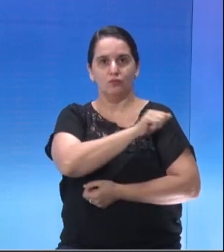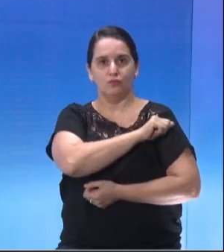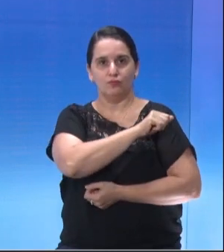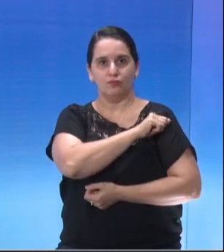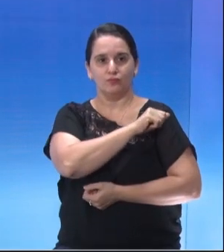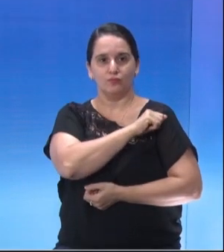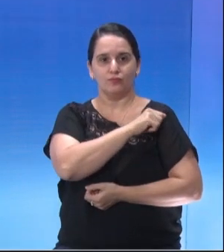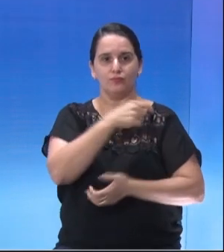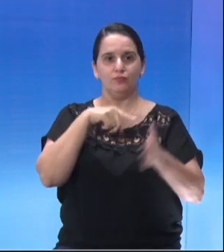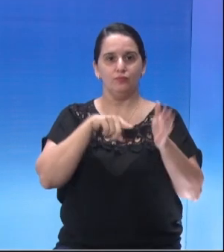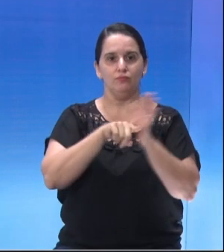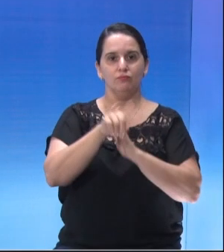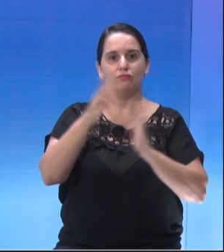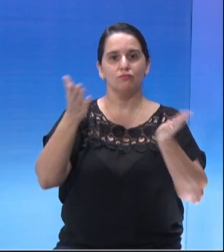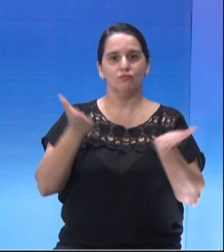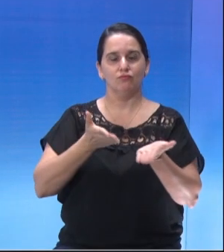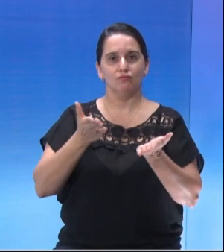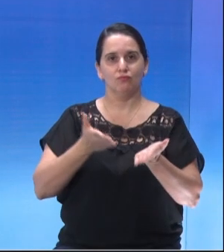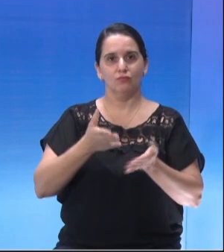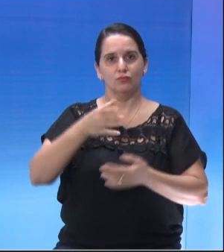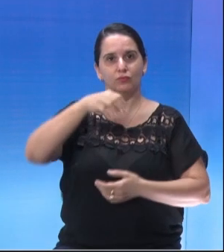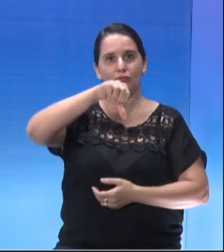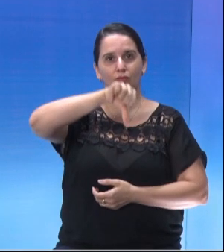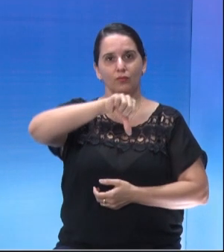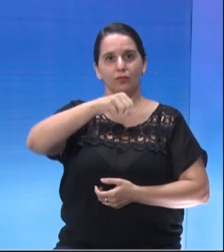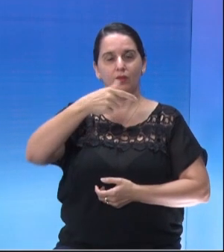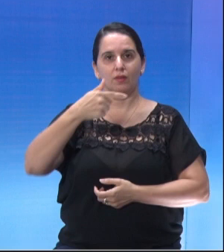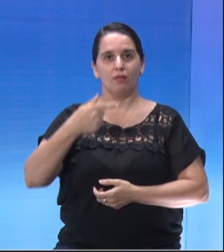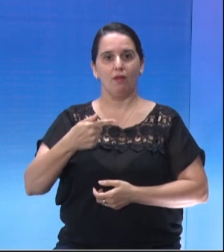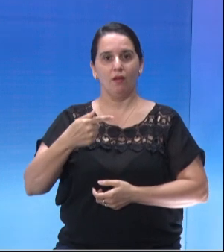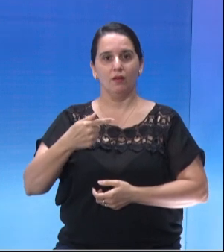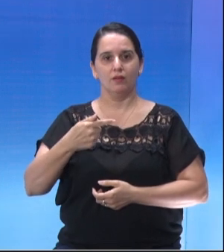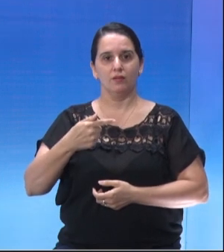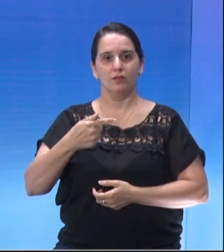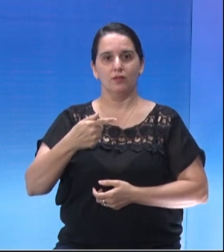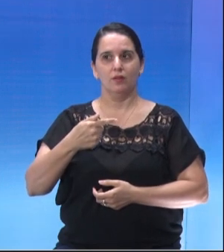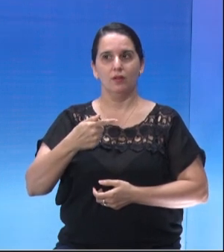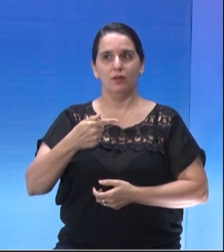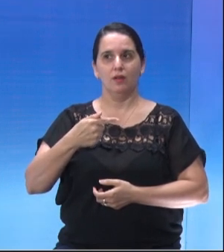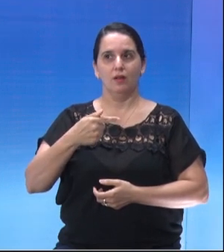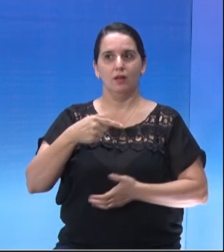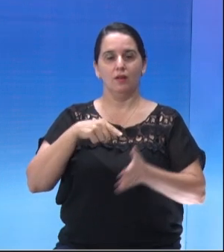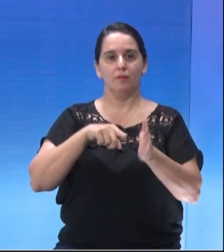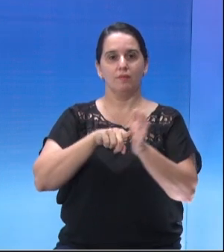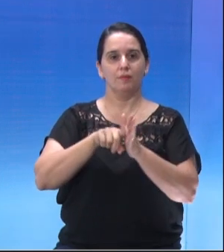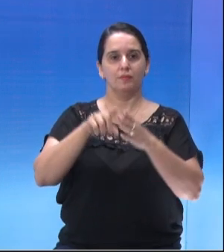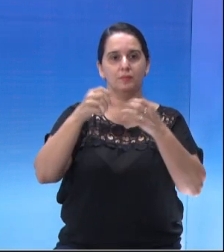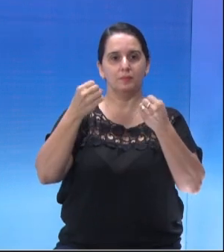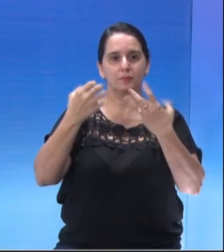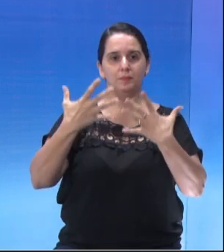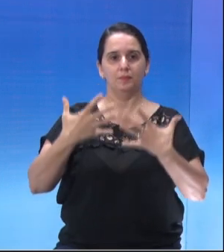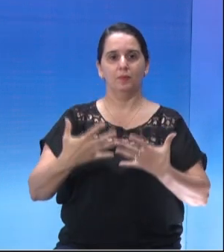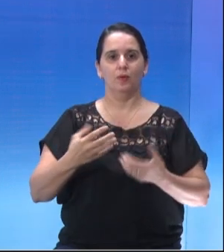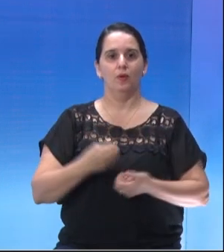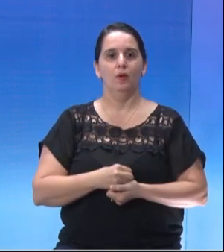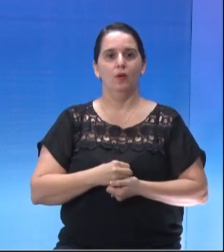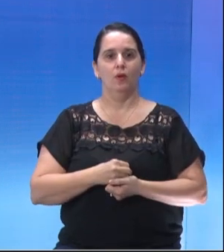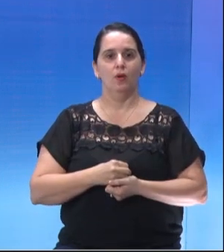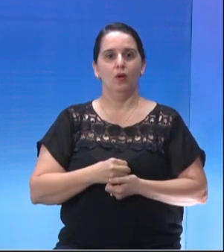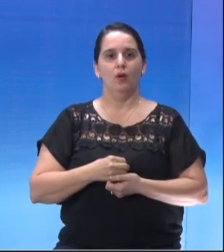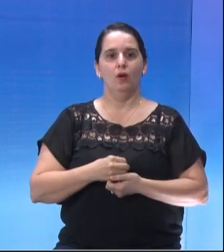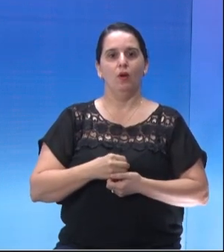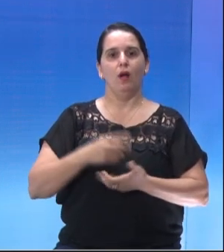A primeira questão de hoje é a 97. O enunciado da questão diz o seguinte: um